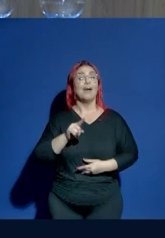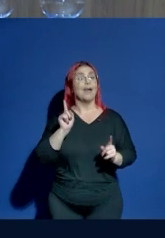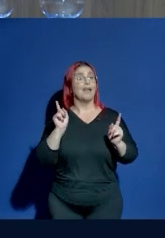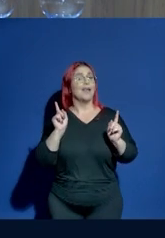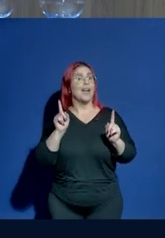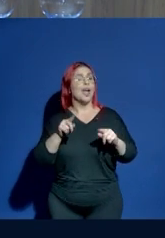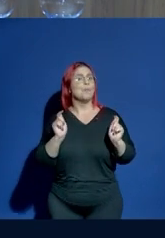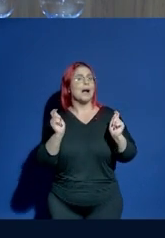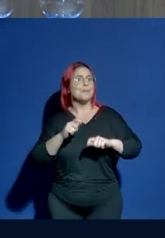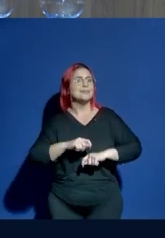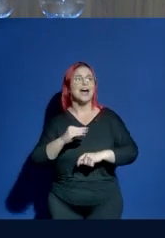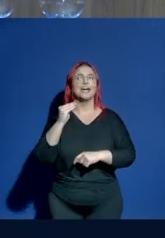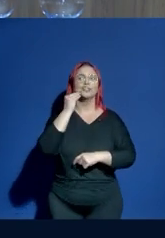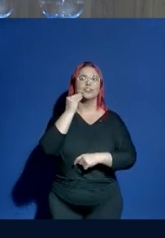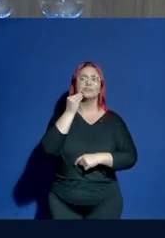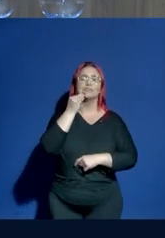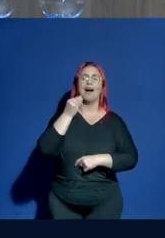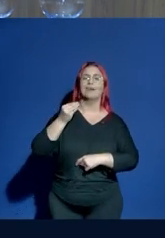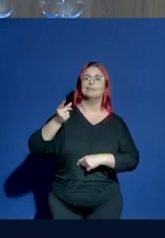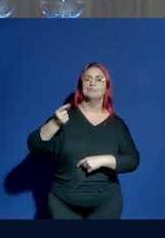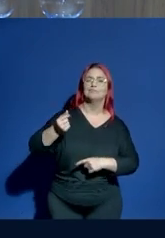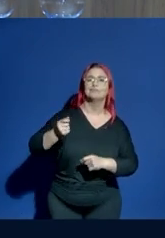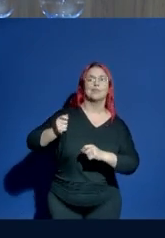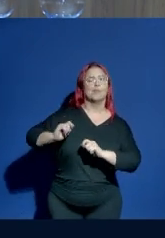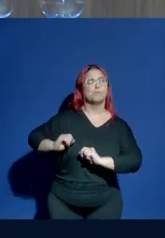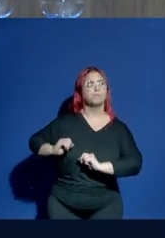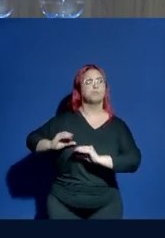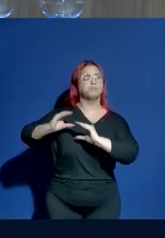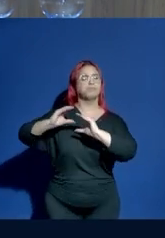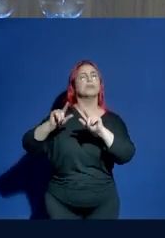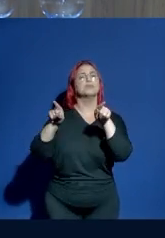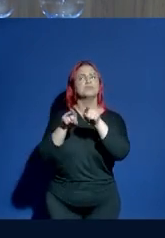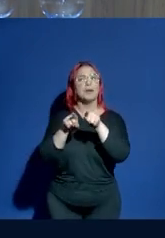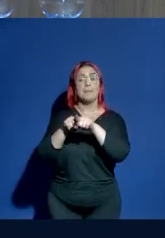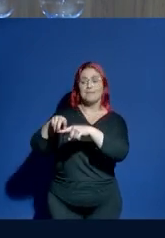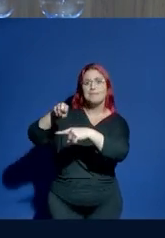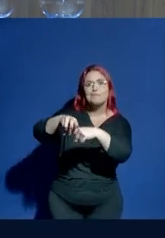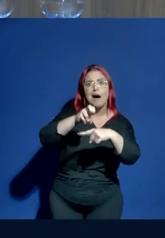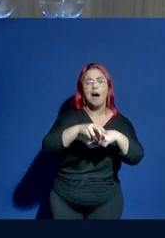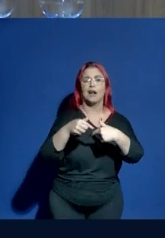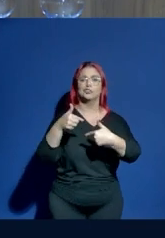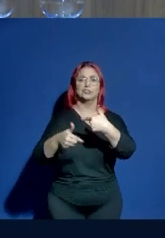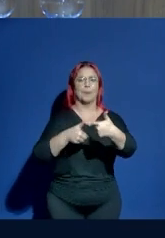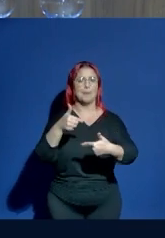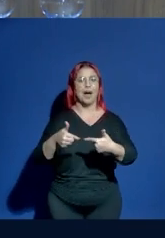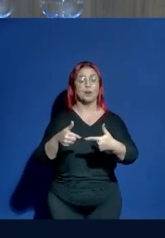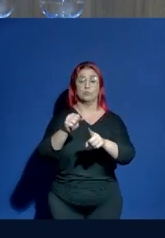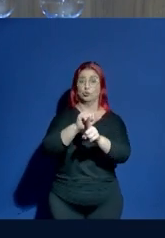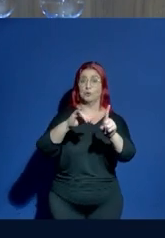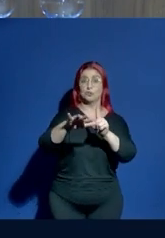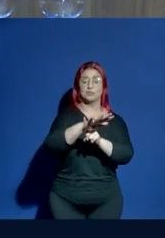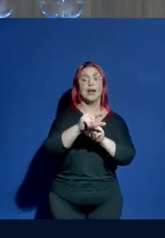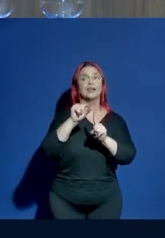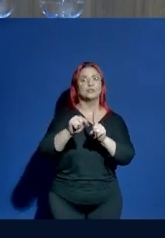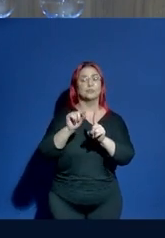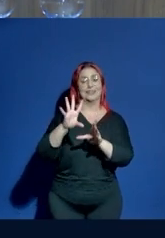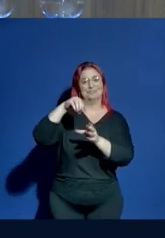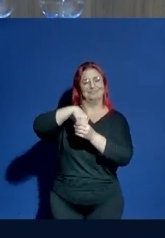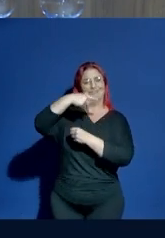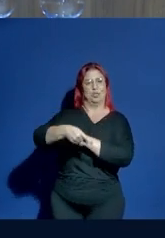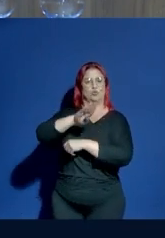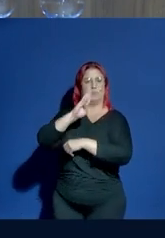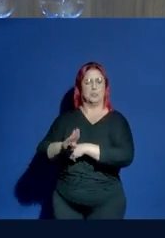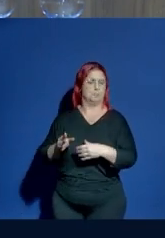de gerar riqueza, gerar empregos e uma sociedade no interior desenvolvida